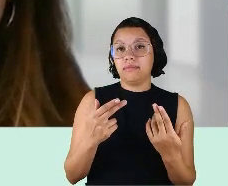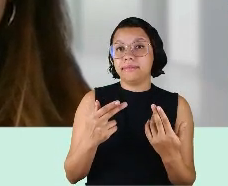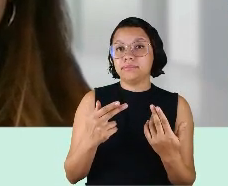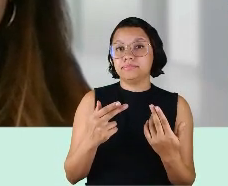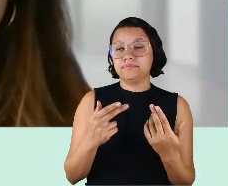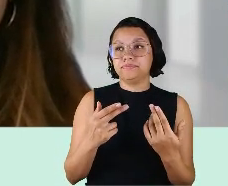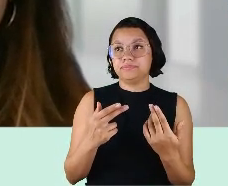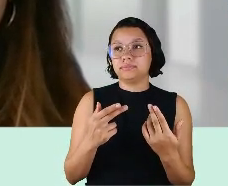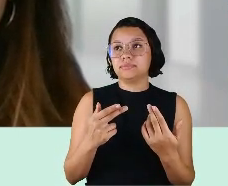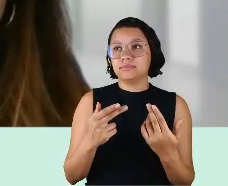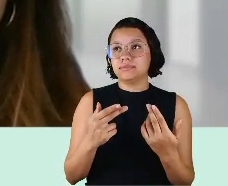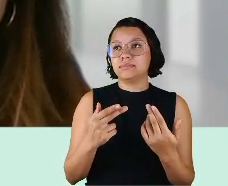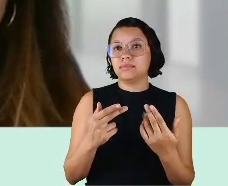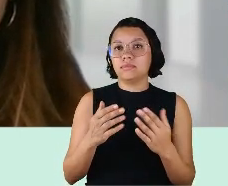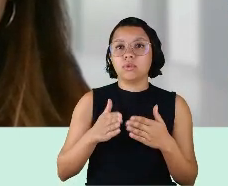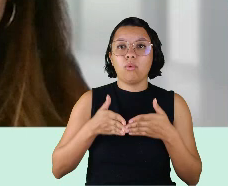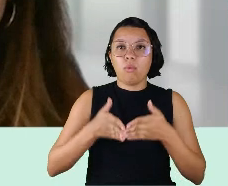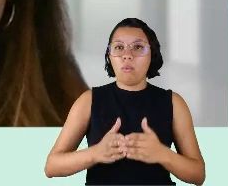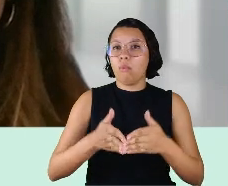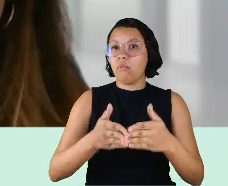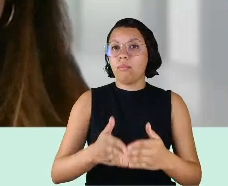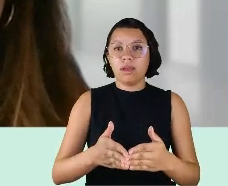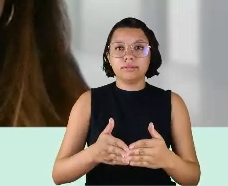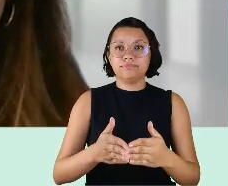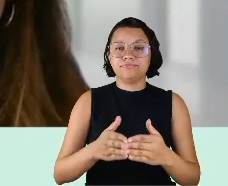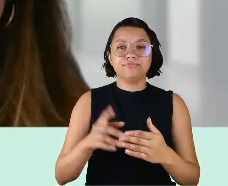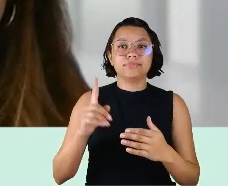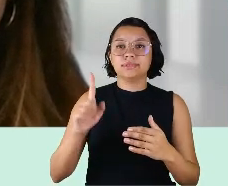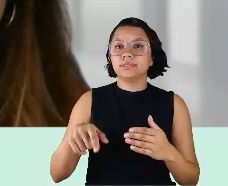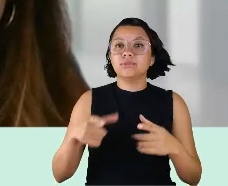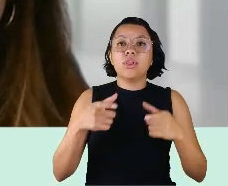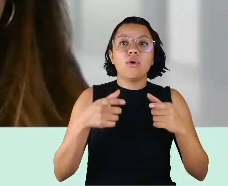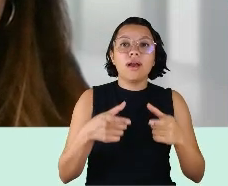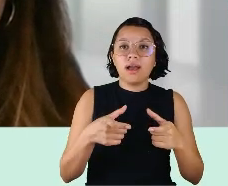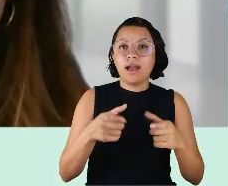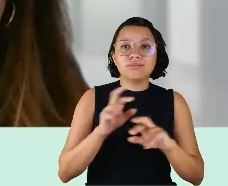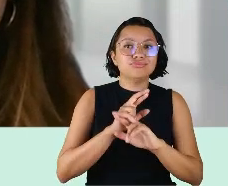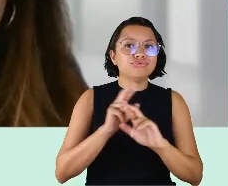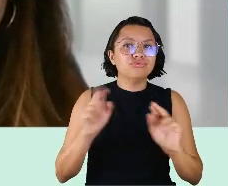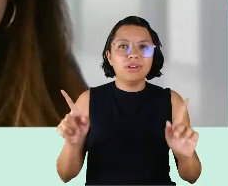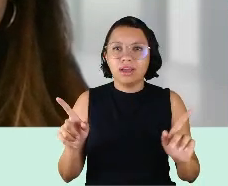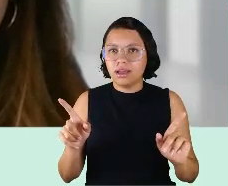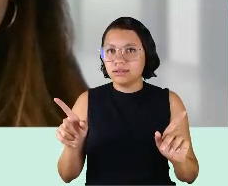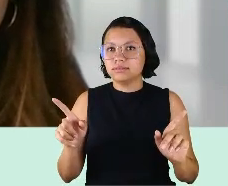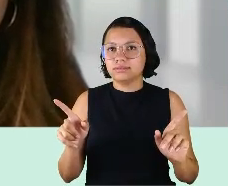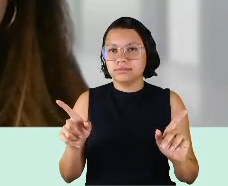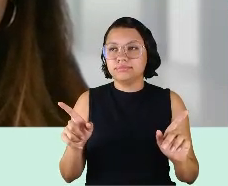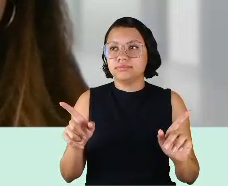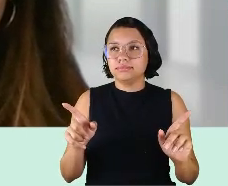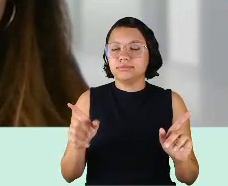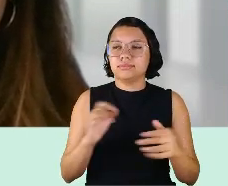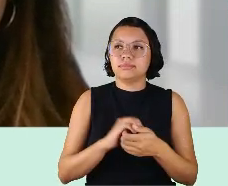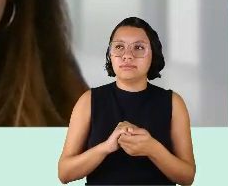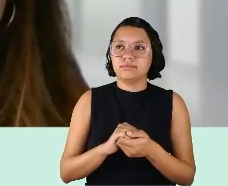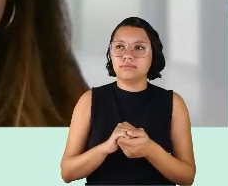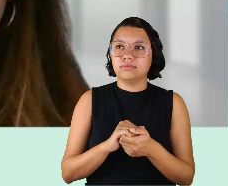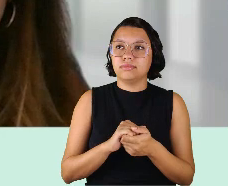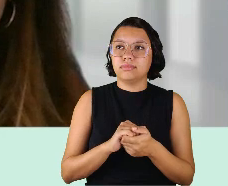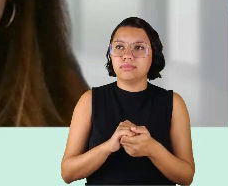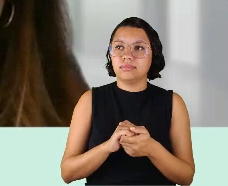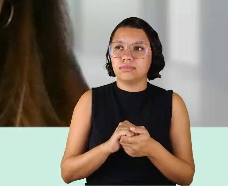igual Corumbá. São localidades diferentes